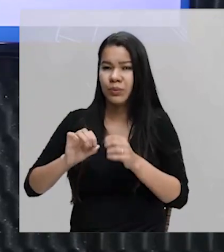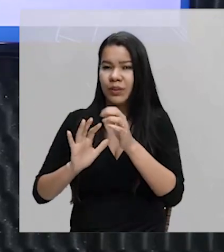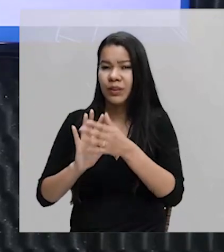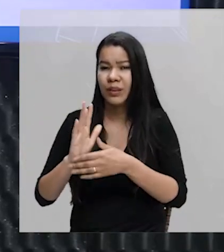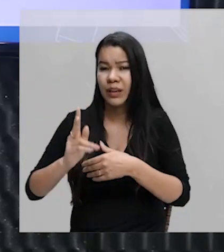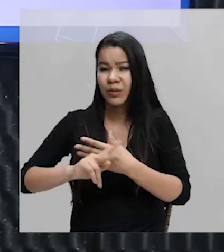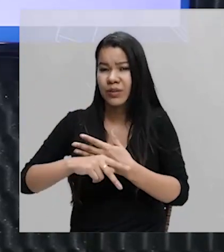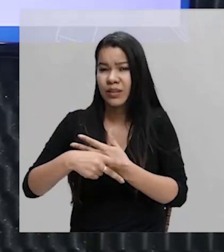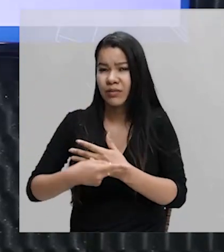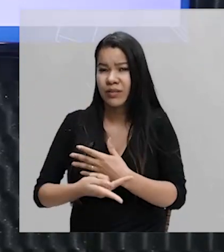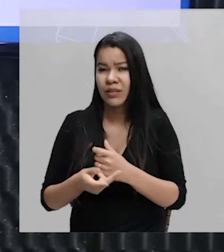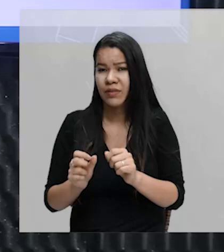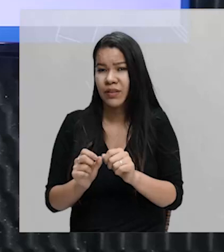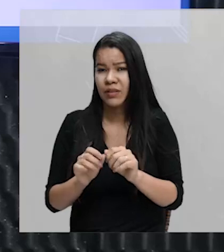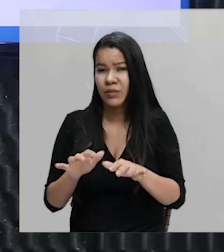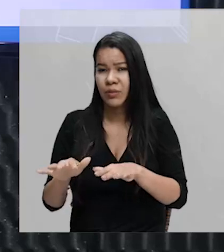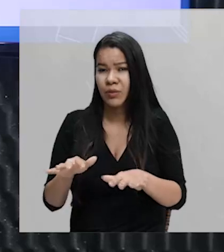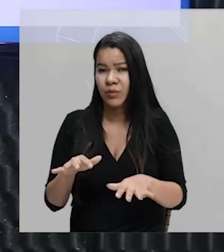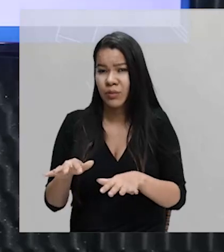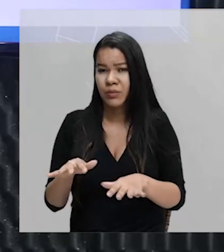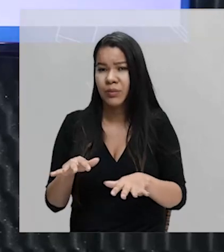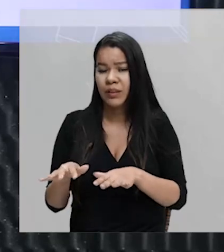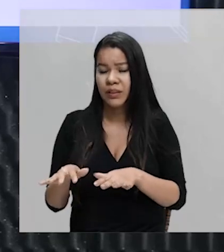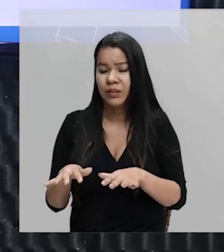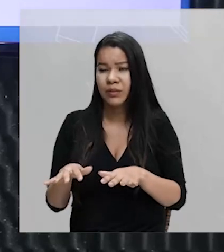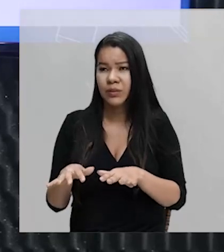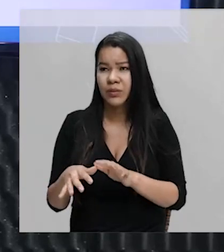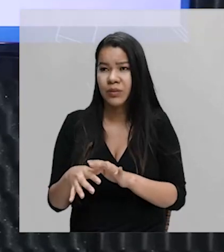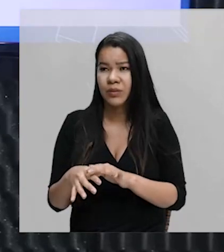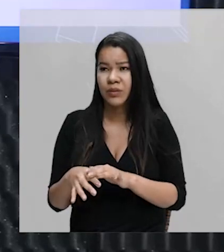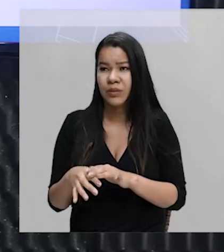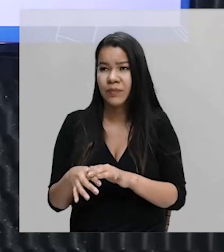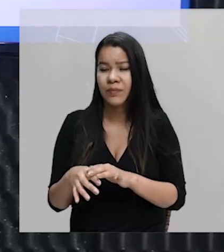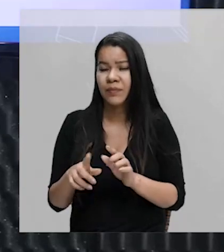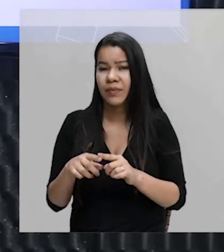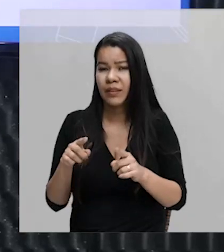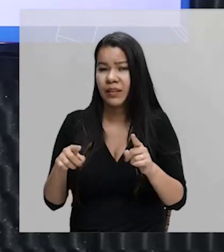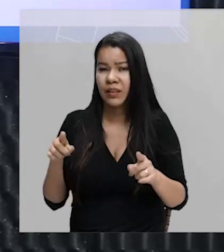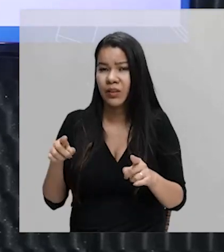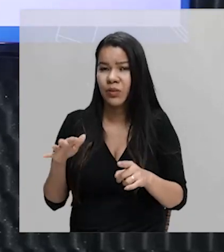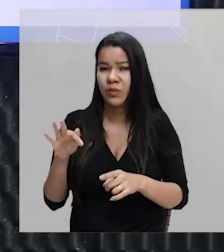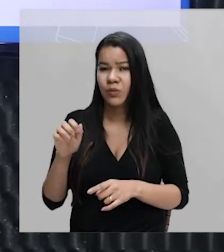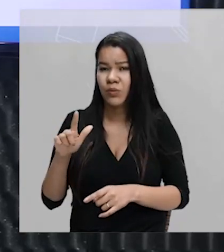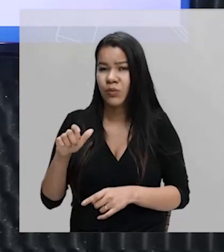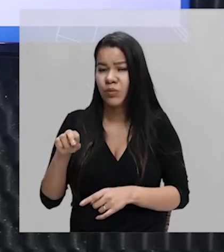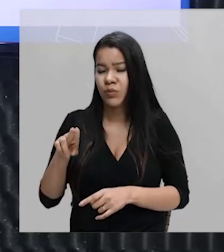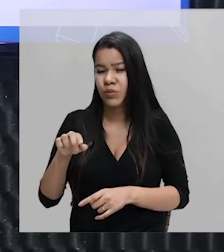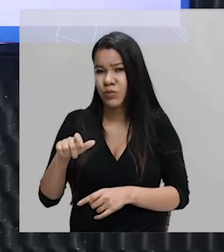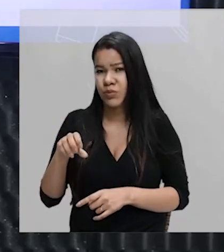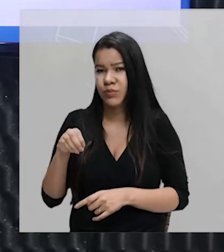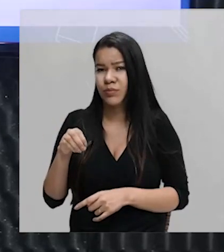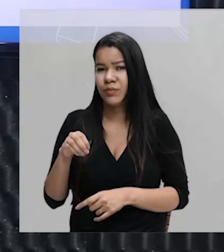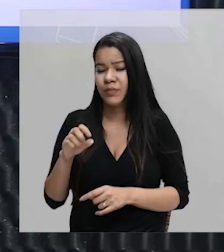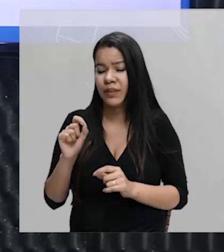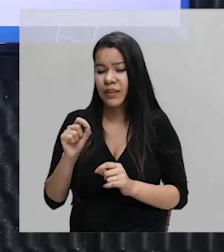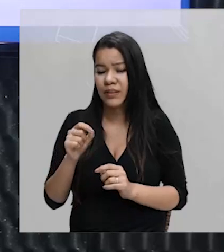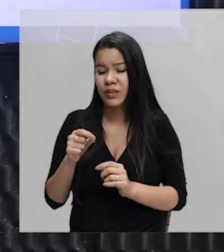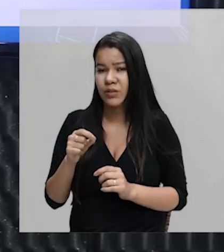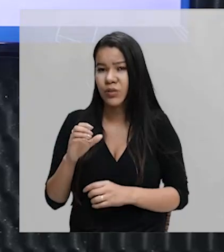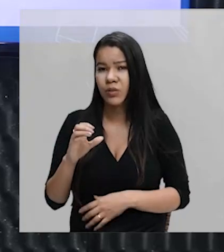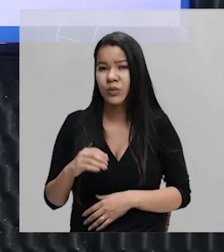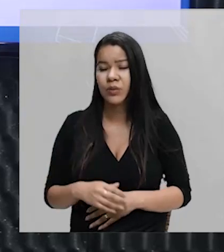movimento, né, desse campo magnético, ou seja, vai fazer a variação desse fluxo magnético. E lá nos